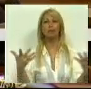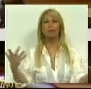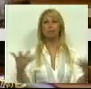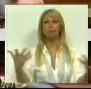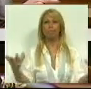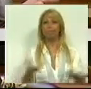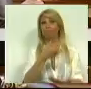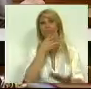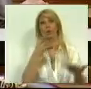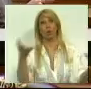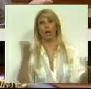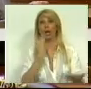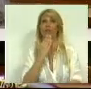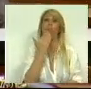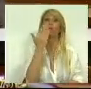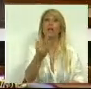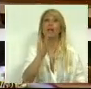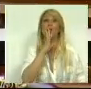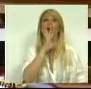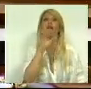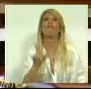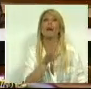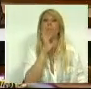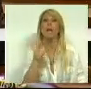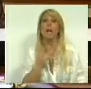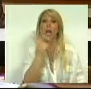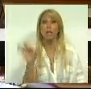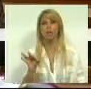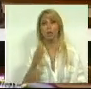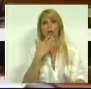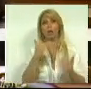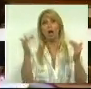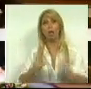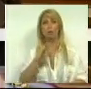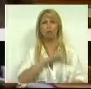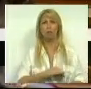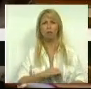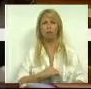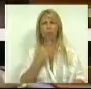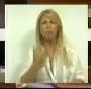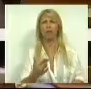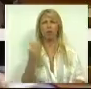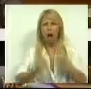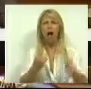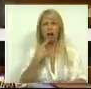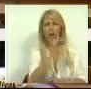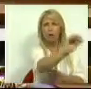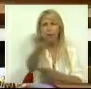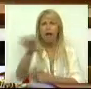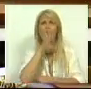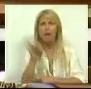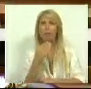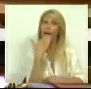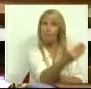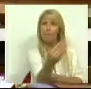dramático pedido das famílias de redução de salários. Pedido. Alguém foi pedir alguma coisa às famílias e as famílias disseram